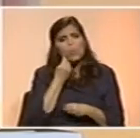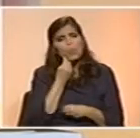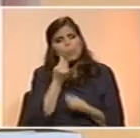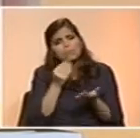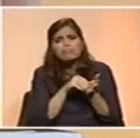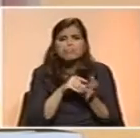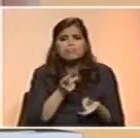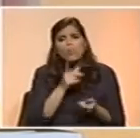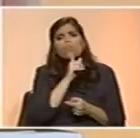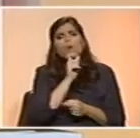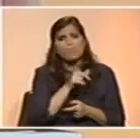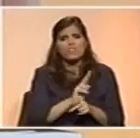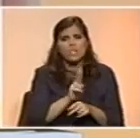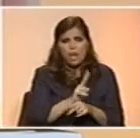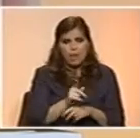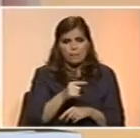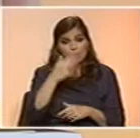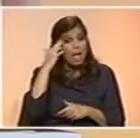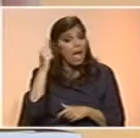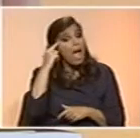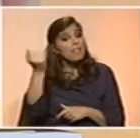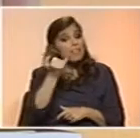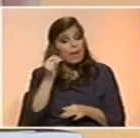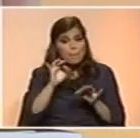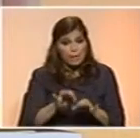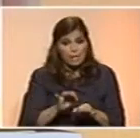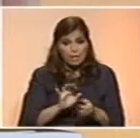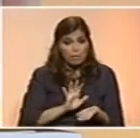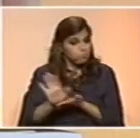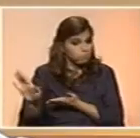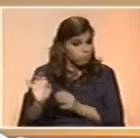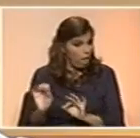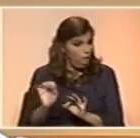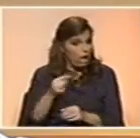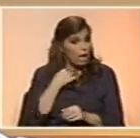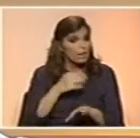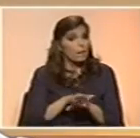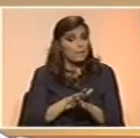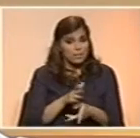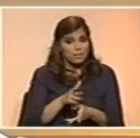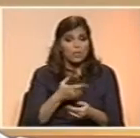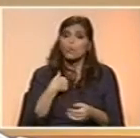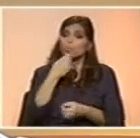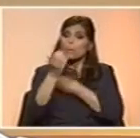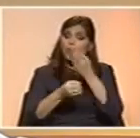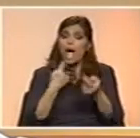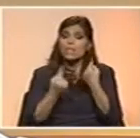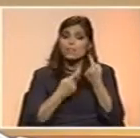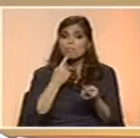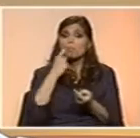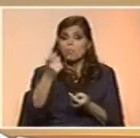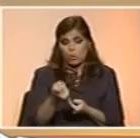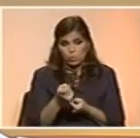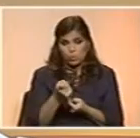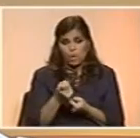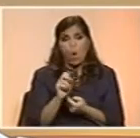dietas vegetarianas? O conceito mais correto é aquele que faz a exclusão completa. O que eu estava a explicar é que muitas vezes quando se pergunta ou quando se